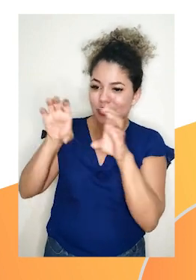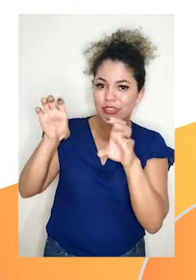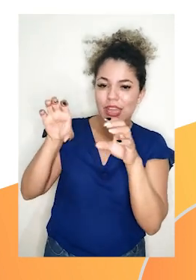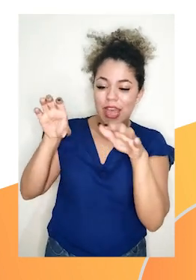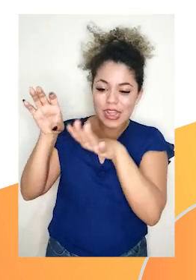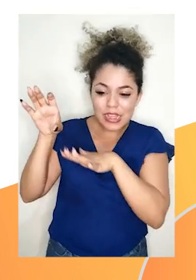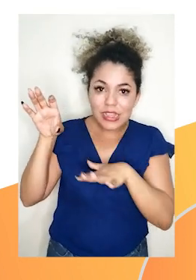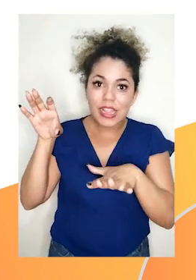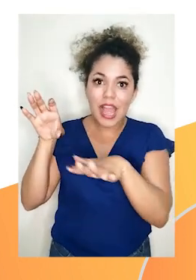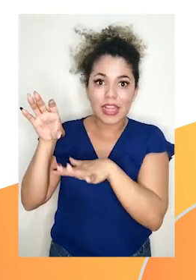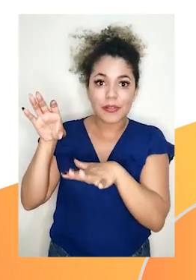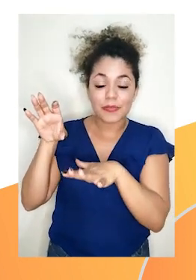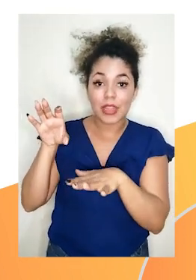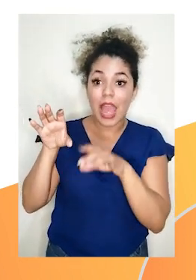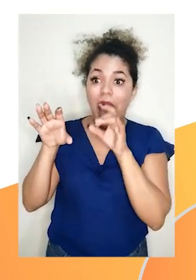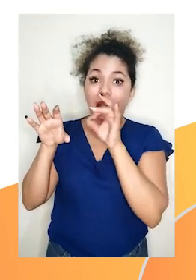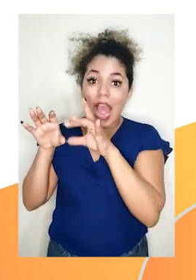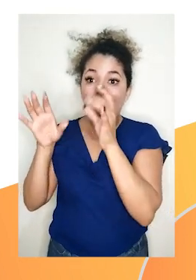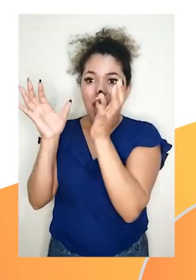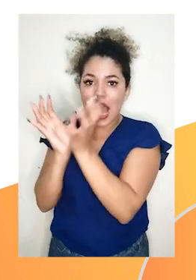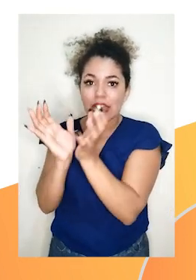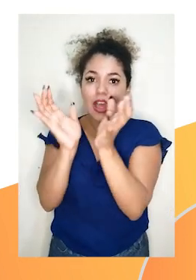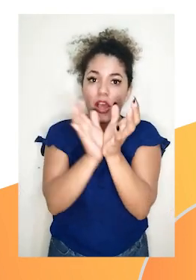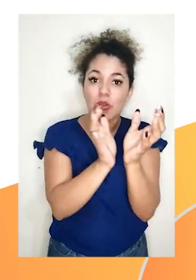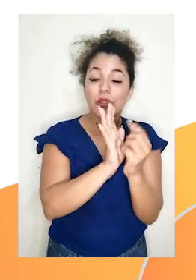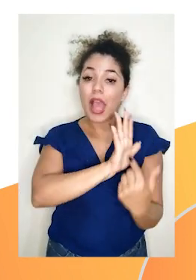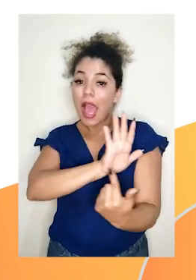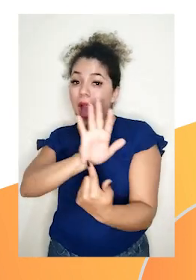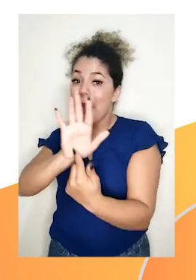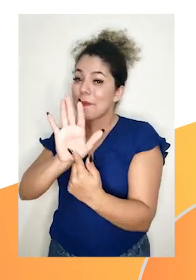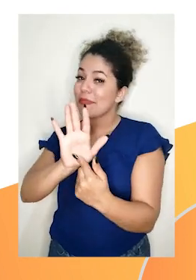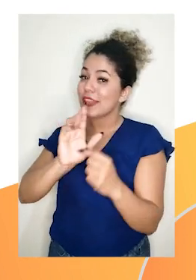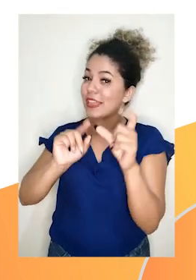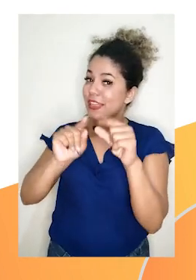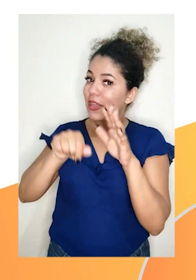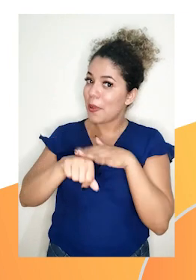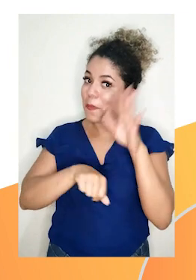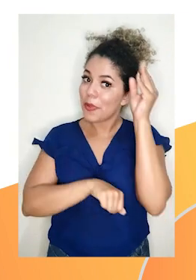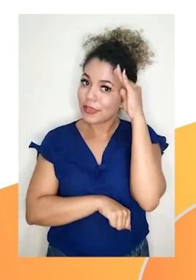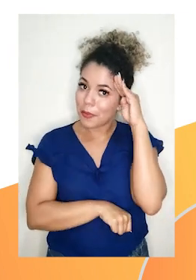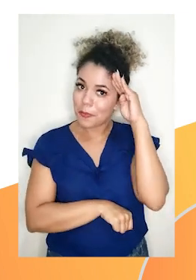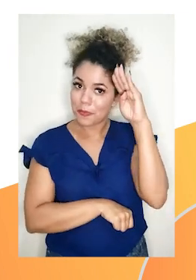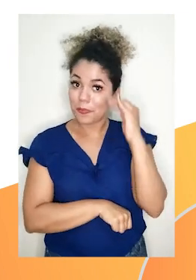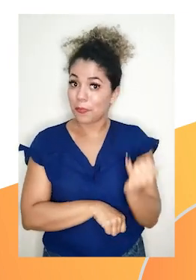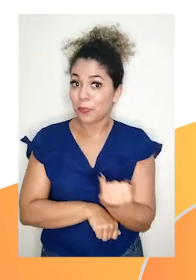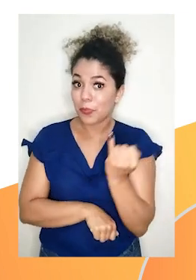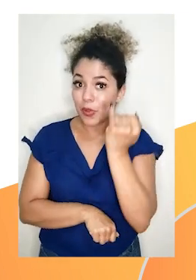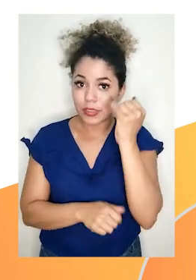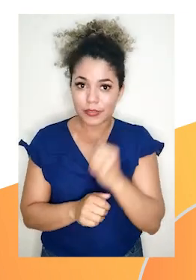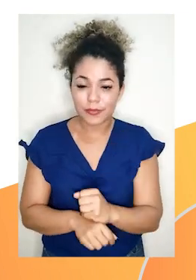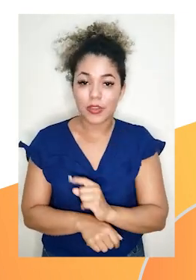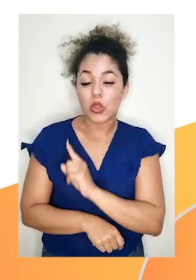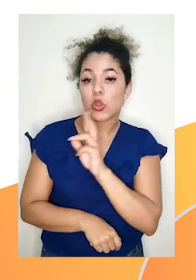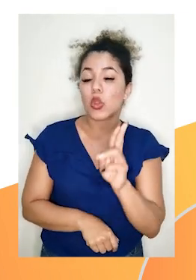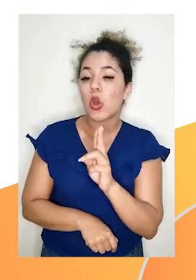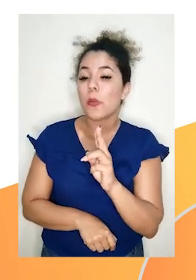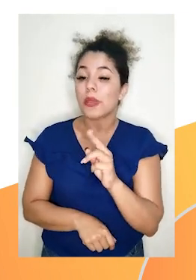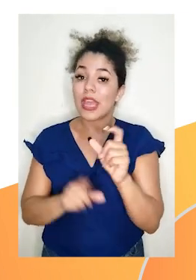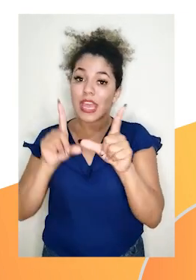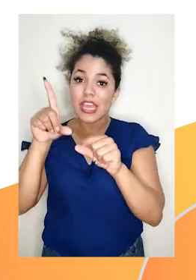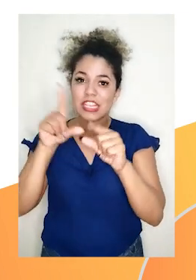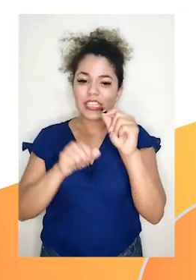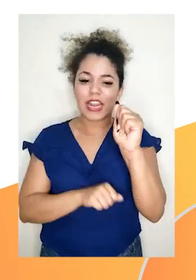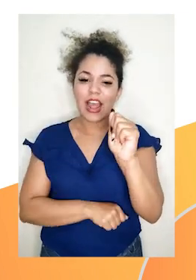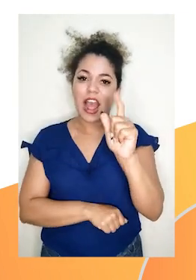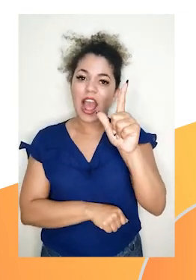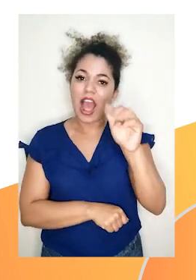região. Cada constelação apresenta uma estrela mais importante. Essa estrela mais importante é chamada estrela alfa.